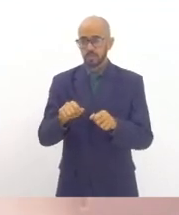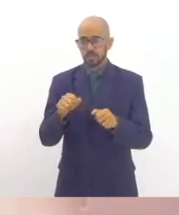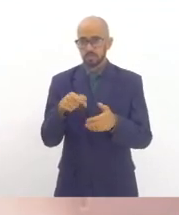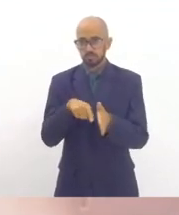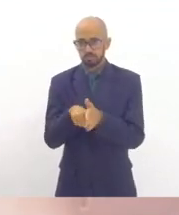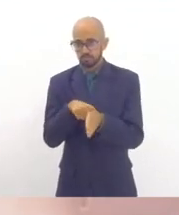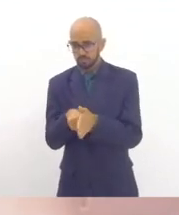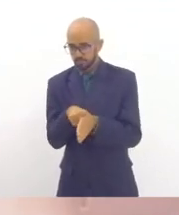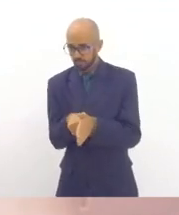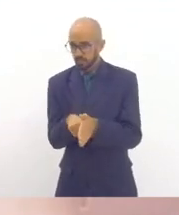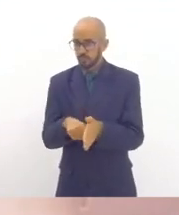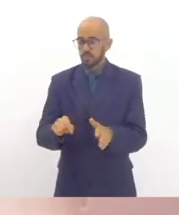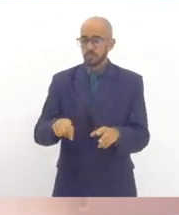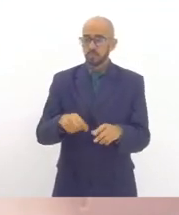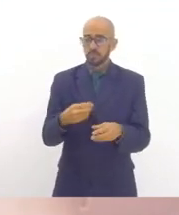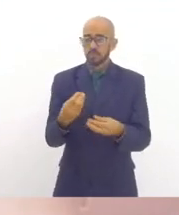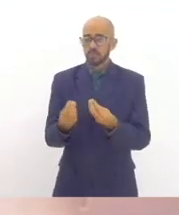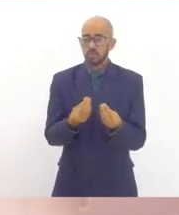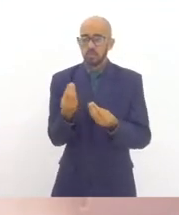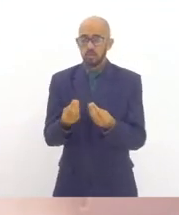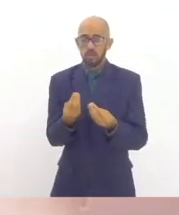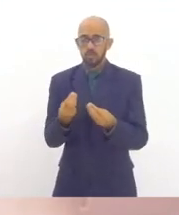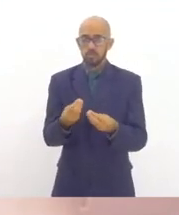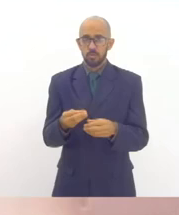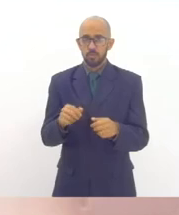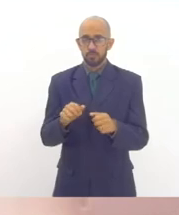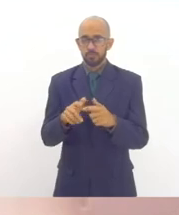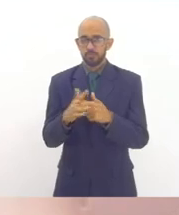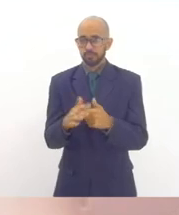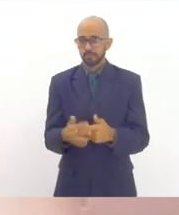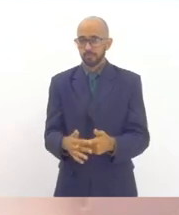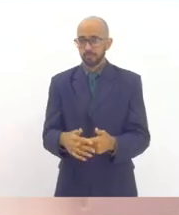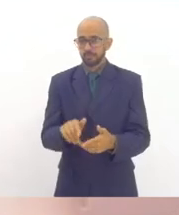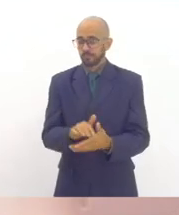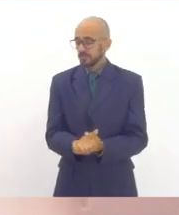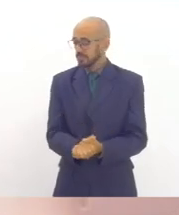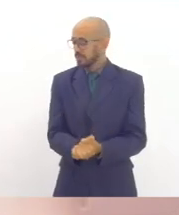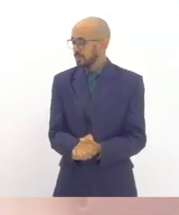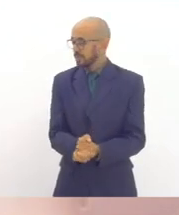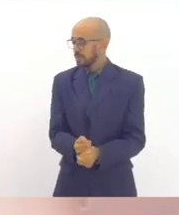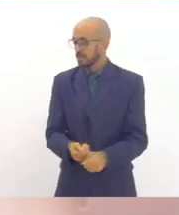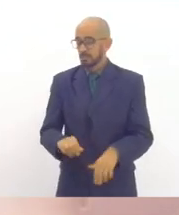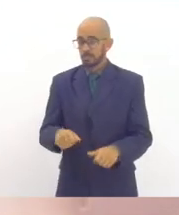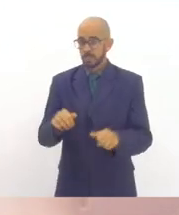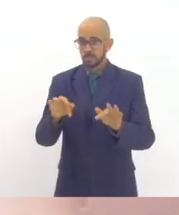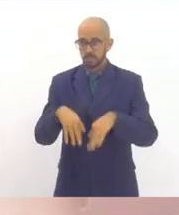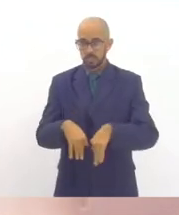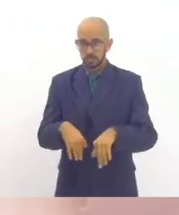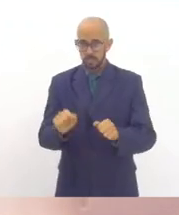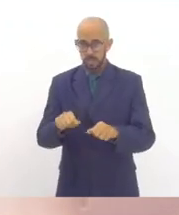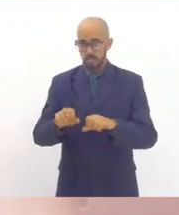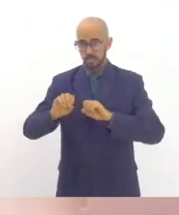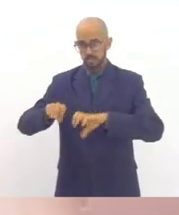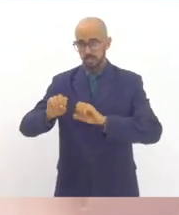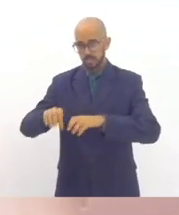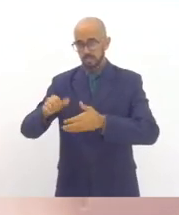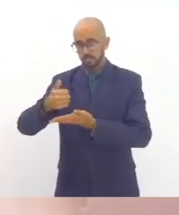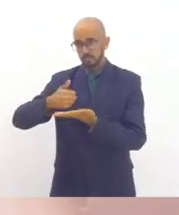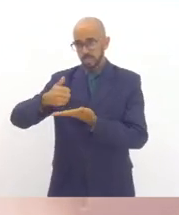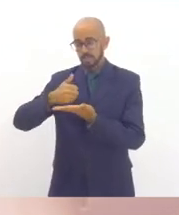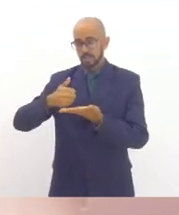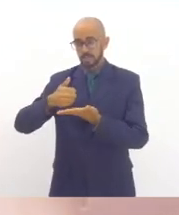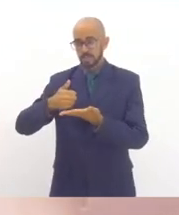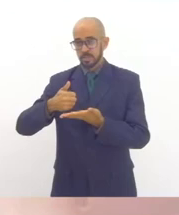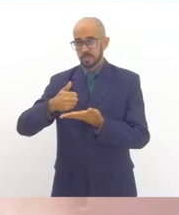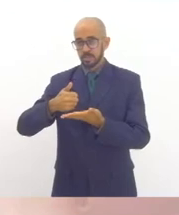a respeito de como modernizar, como aprimorar e como garantir, como etapa terminal da educação básica, sólidos